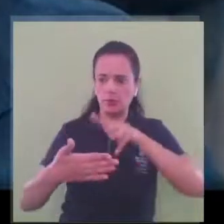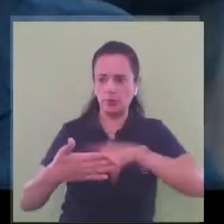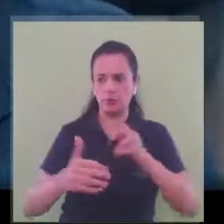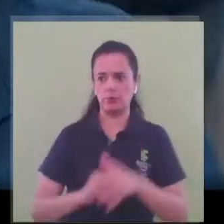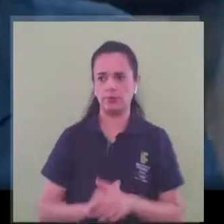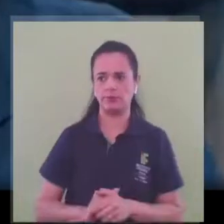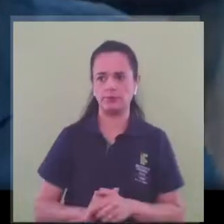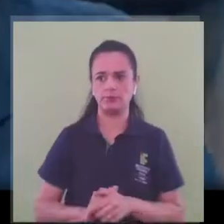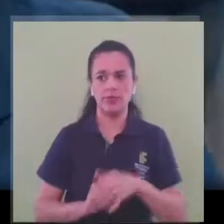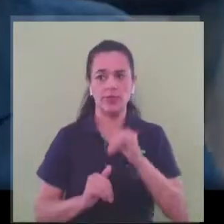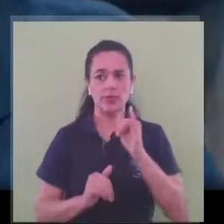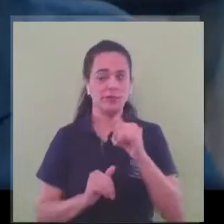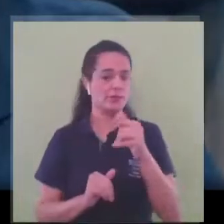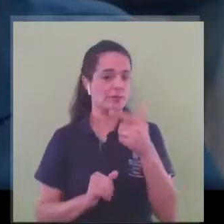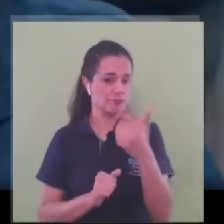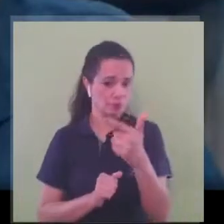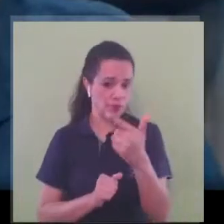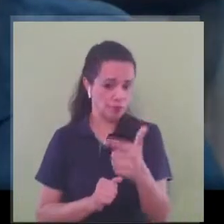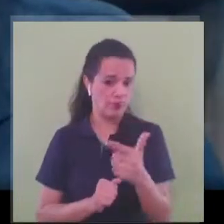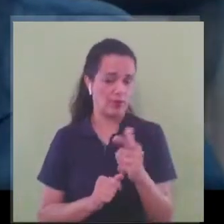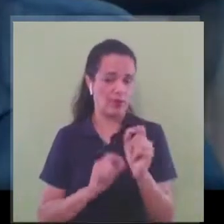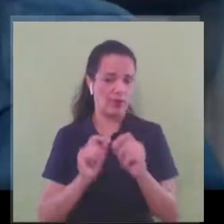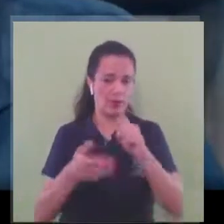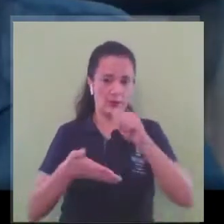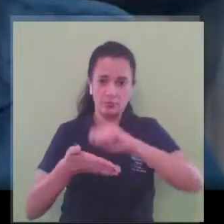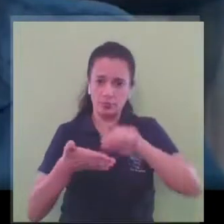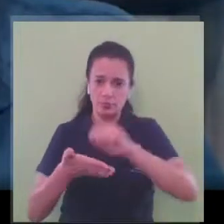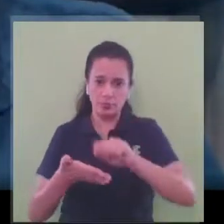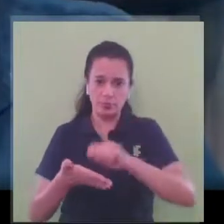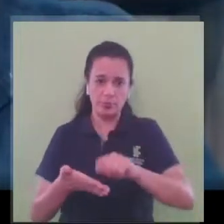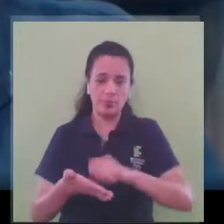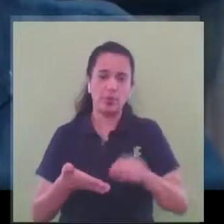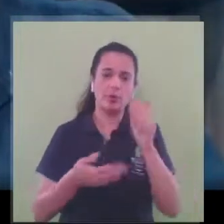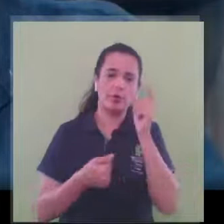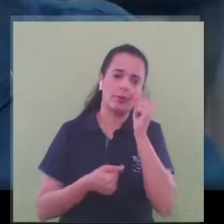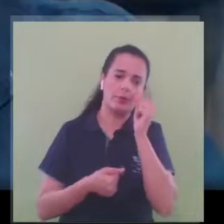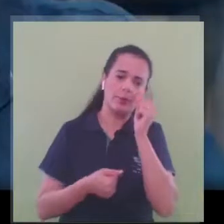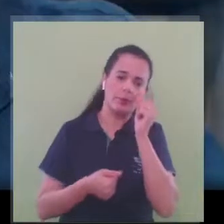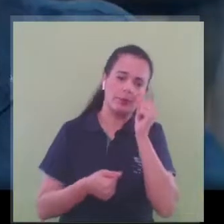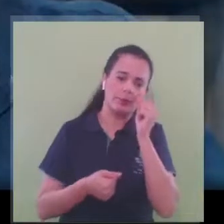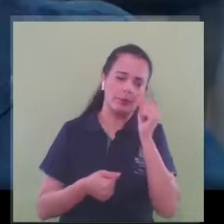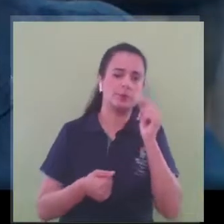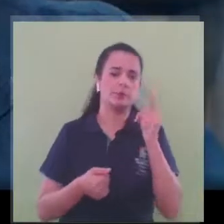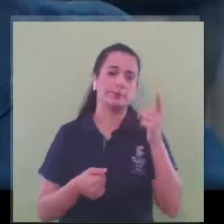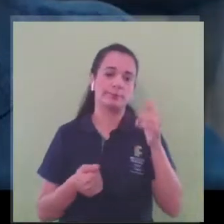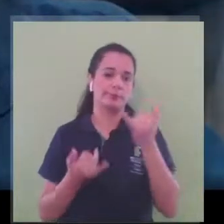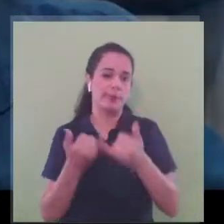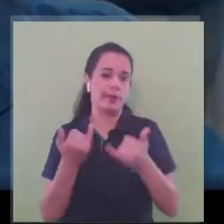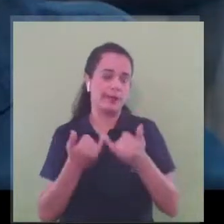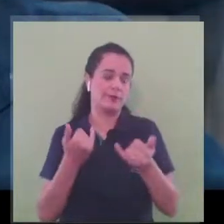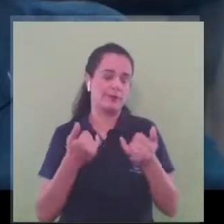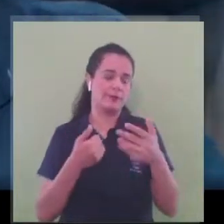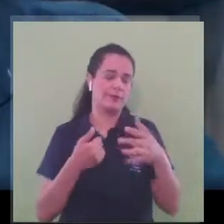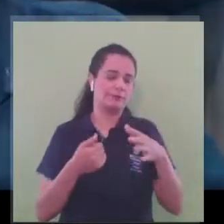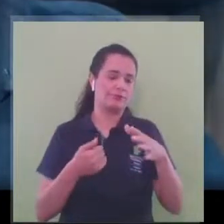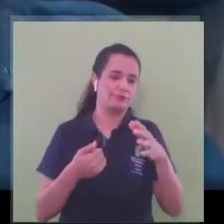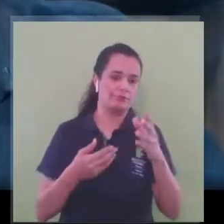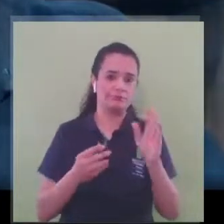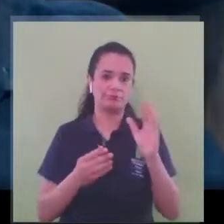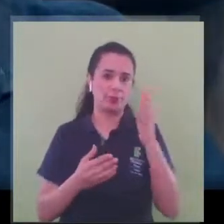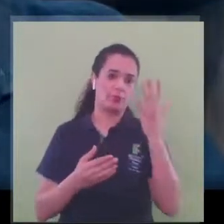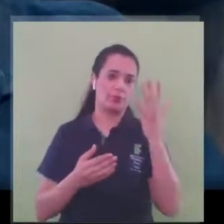anota, inevitavelmente o sono vai chegar. A leitura, ela não é algo natural do ser humano. É, a leitura é